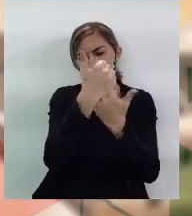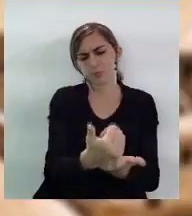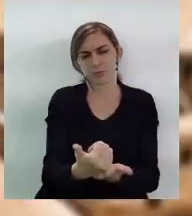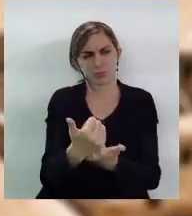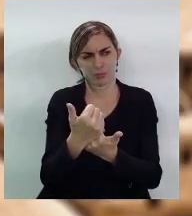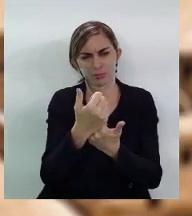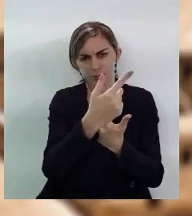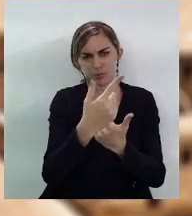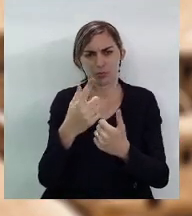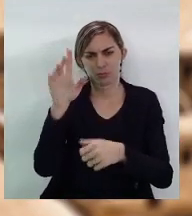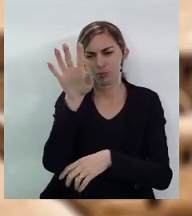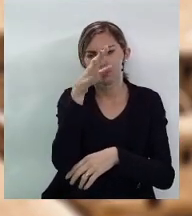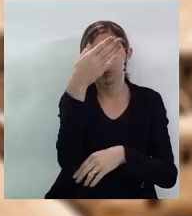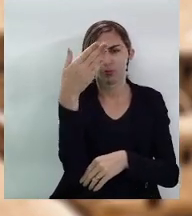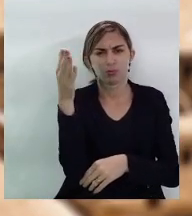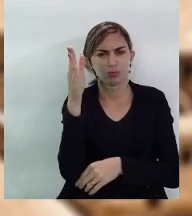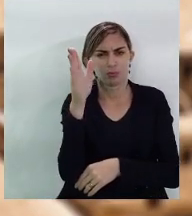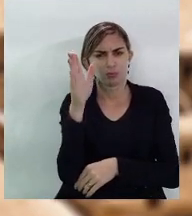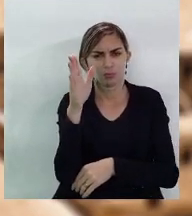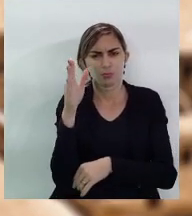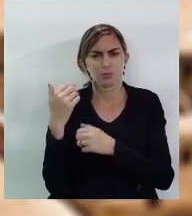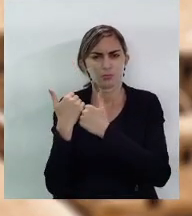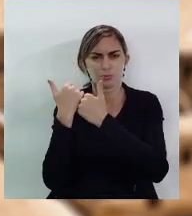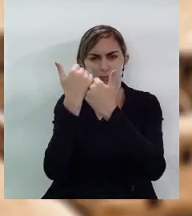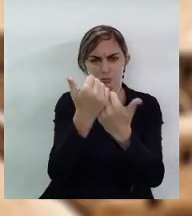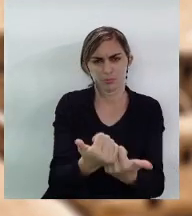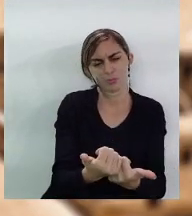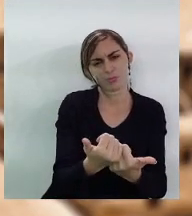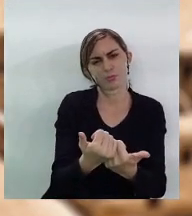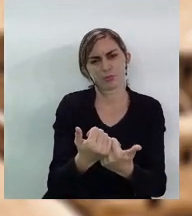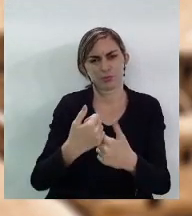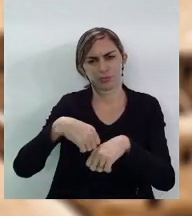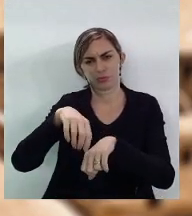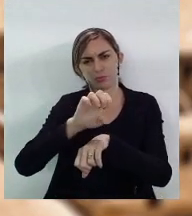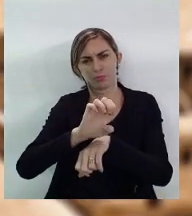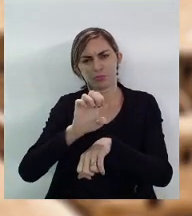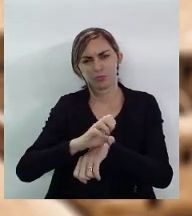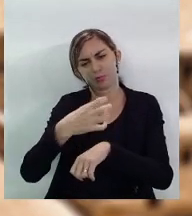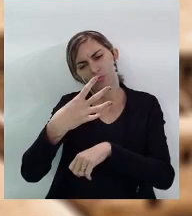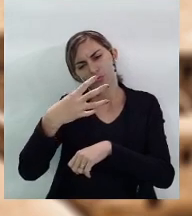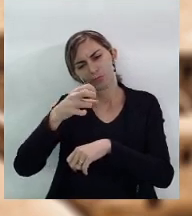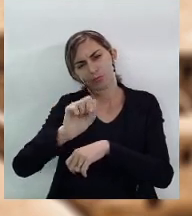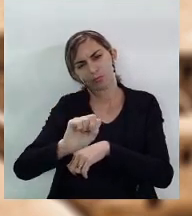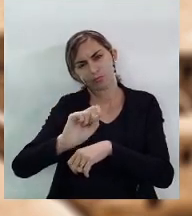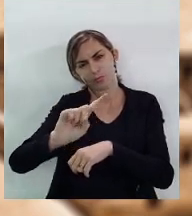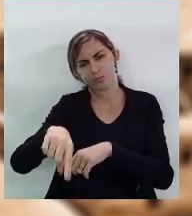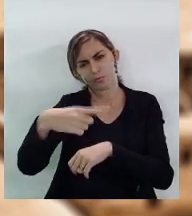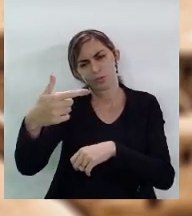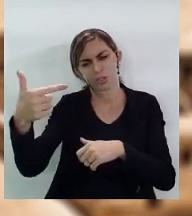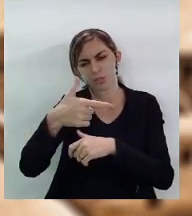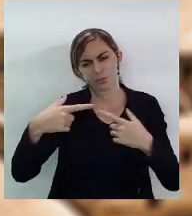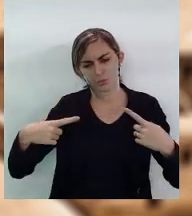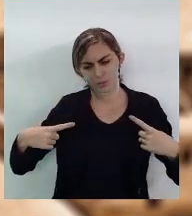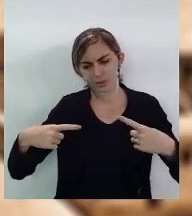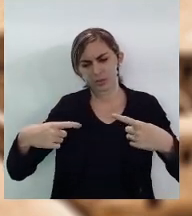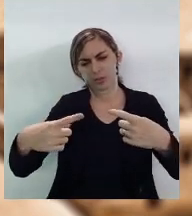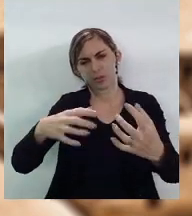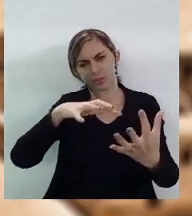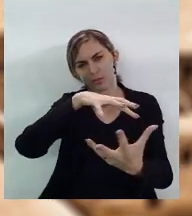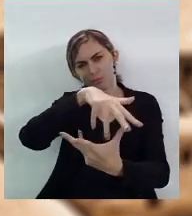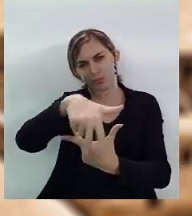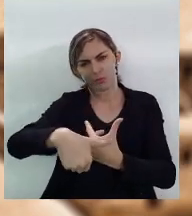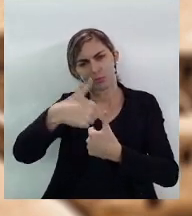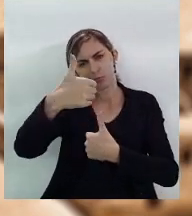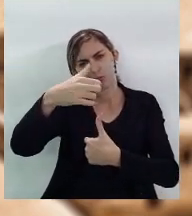representação, aliás, é a bandeira, certo? Que é do Estado de Israel em 48, logo após a Segunda Grande Guerra